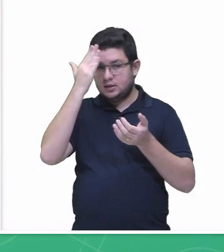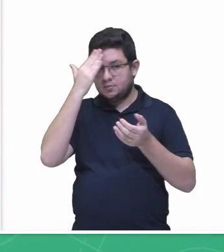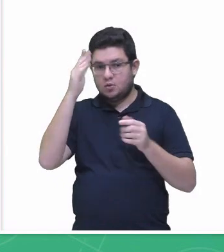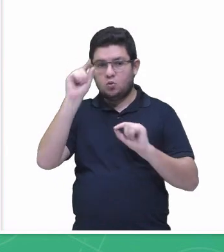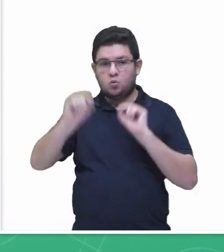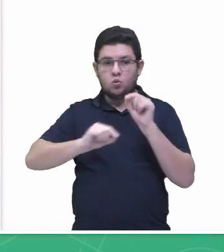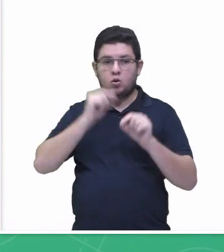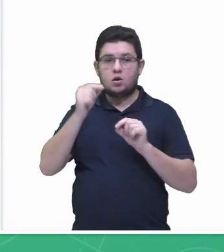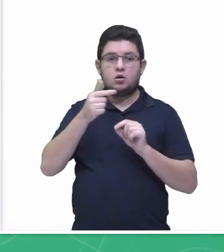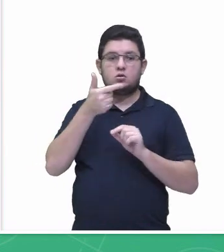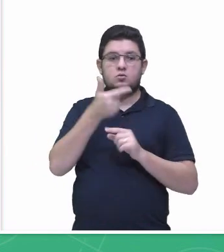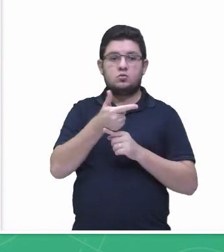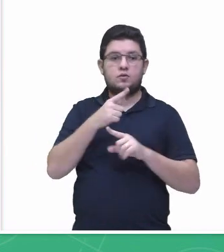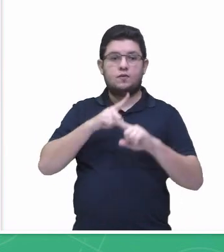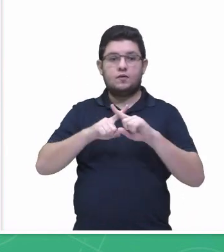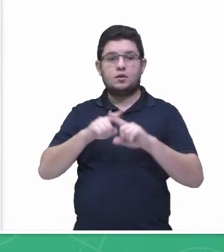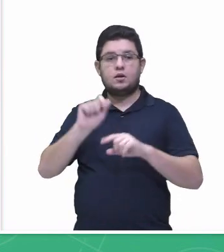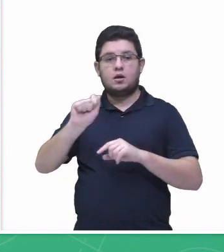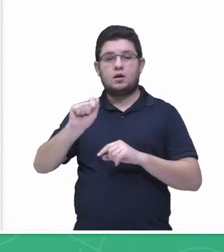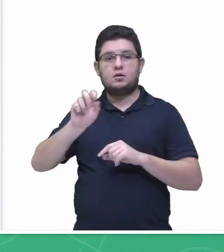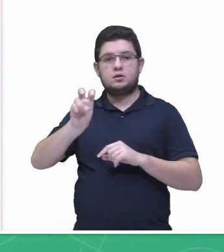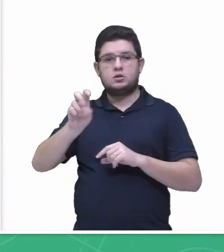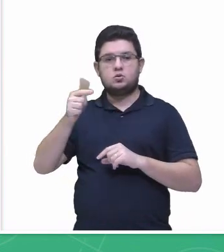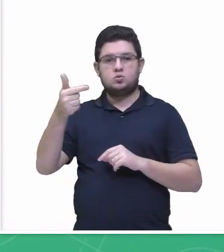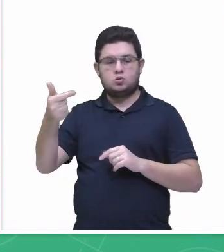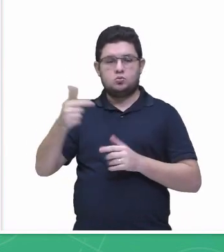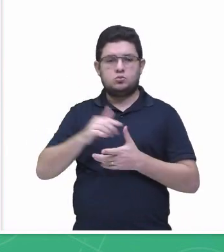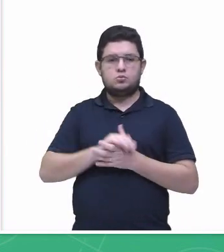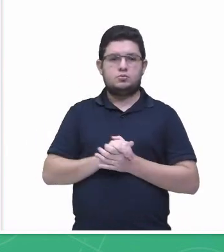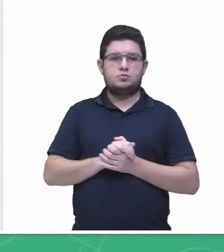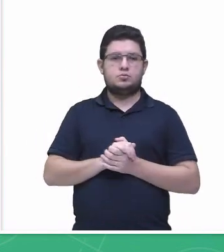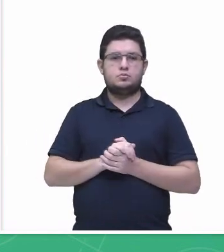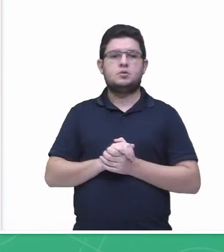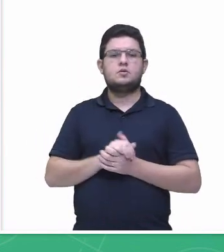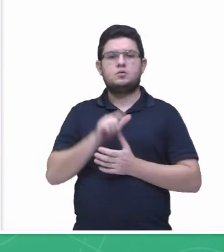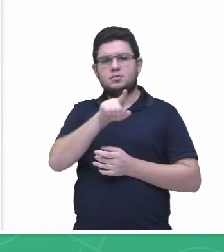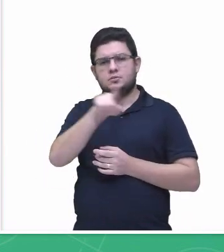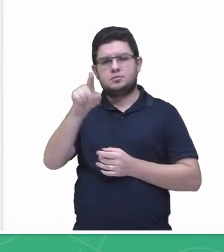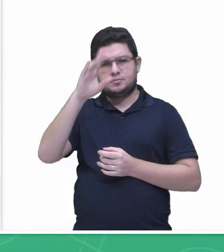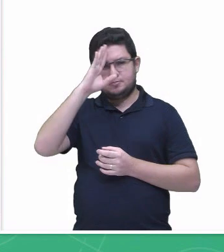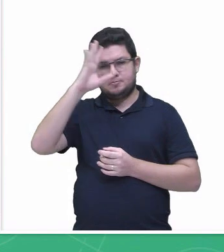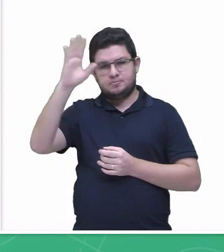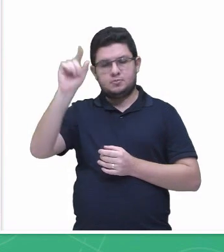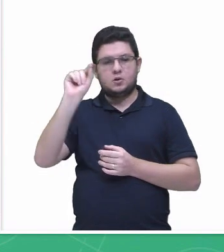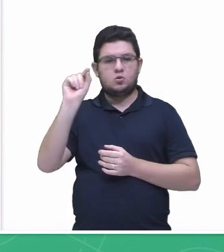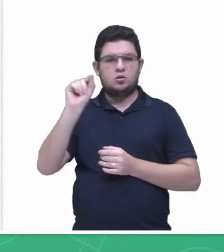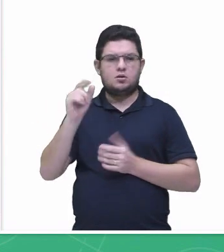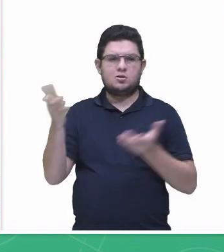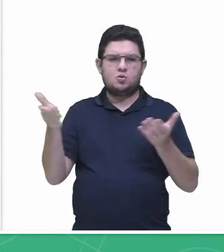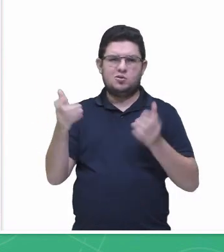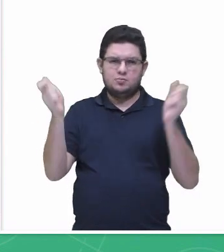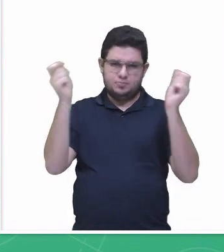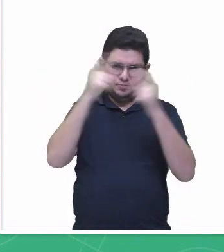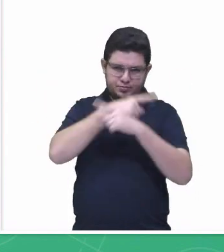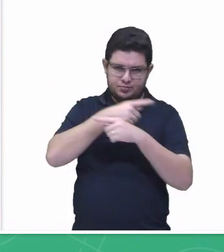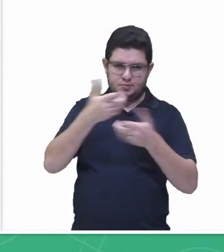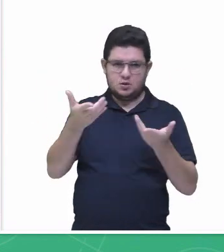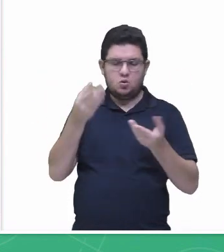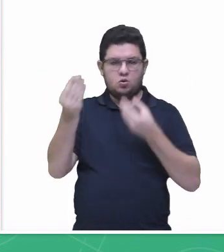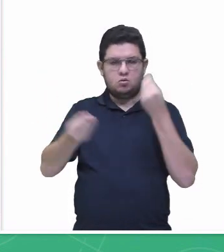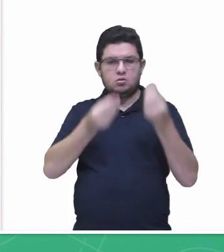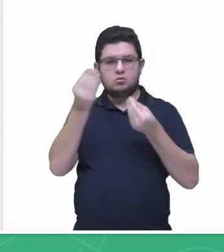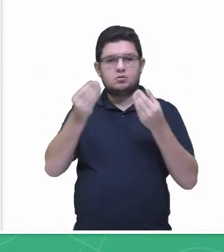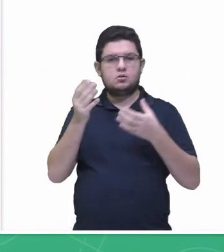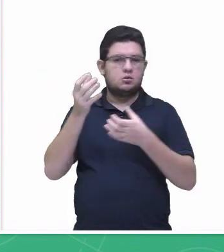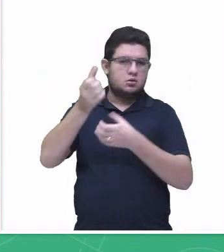elemento A52. E aí você pode pensar o seguinte, professor, agora ferrou, né? Porque eu vou ter que